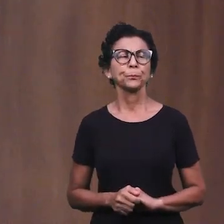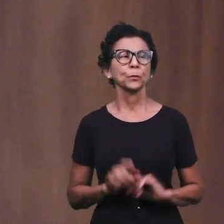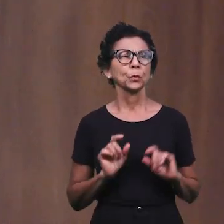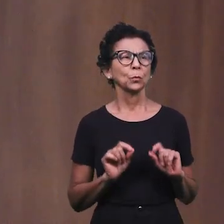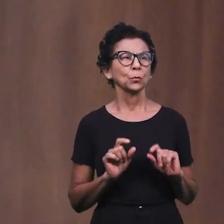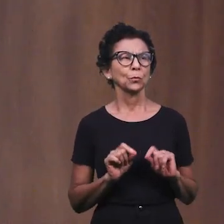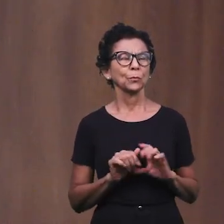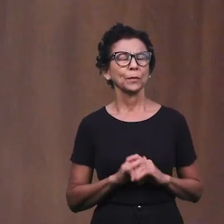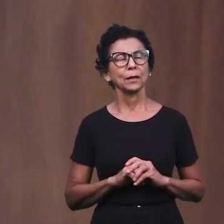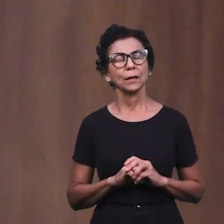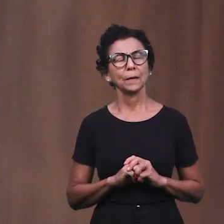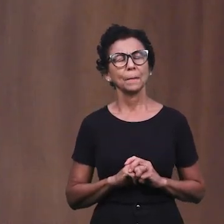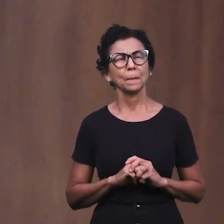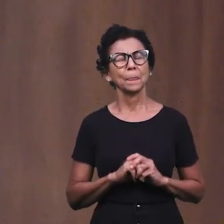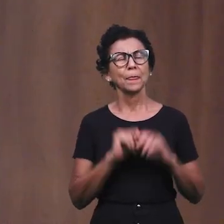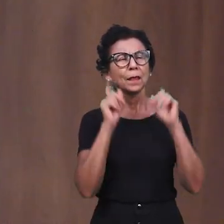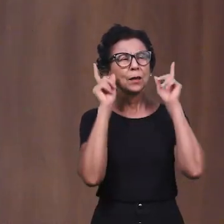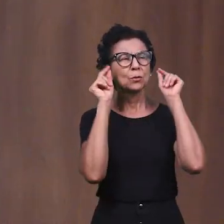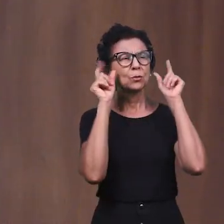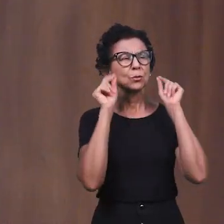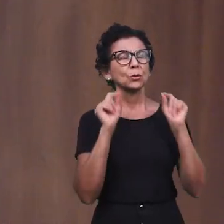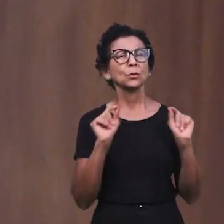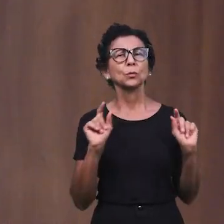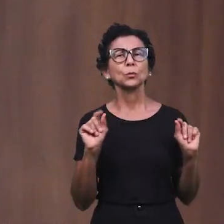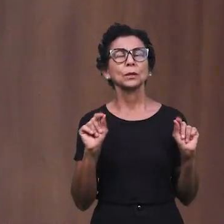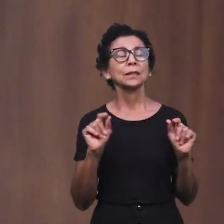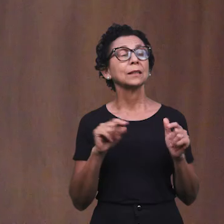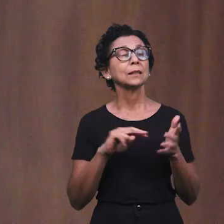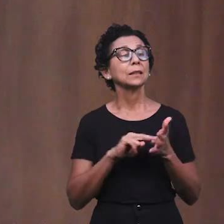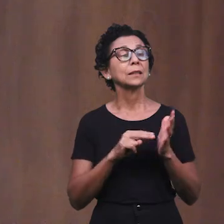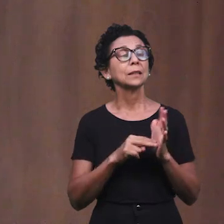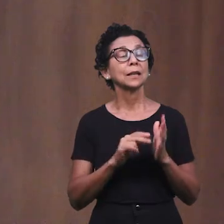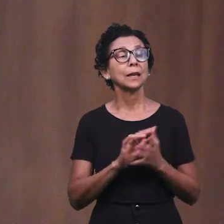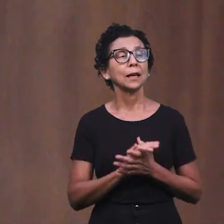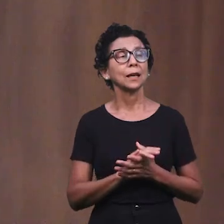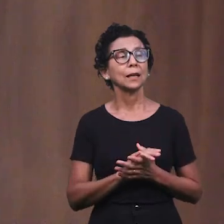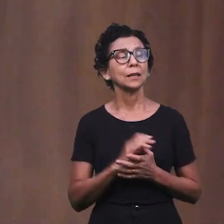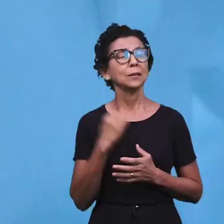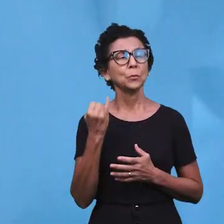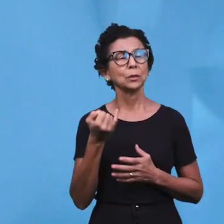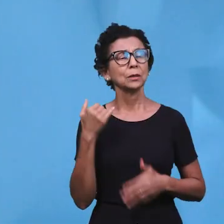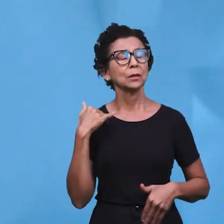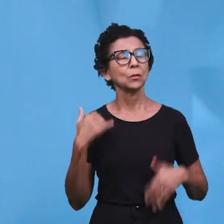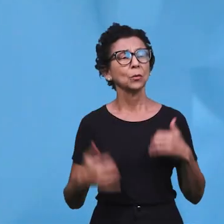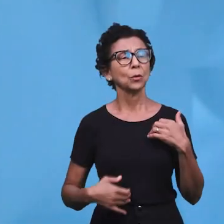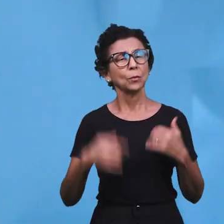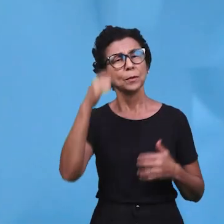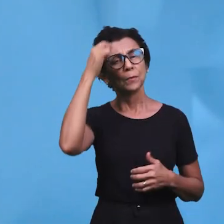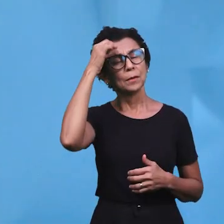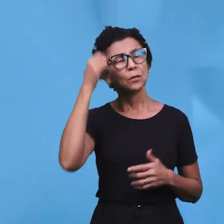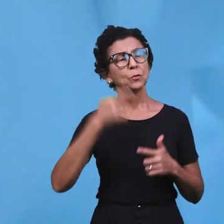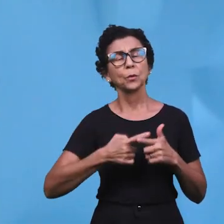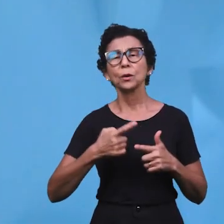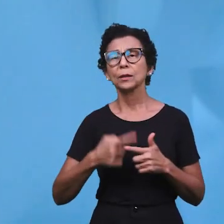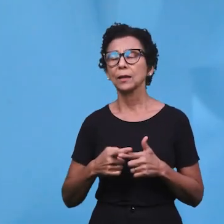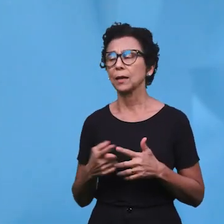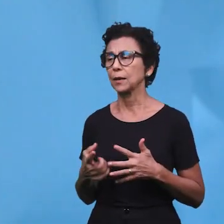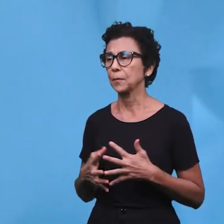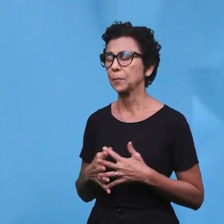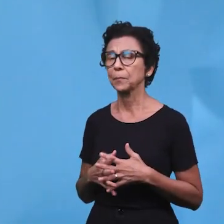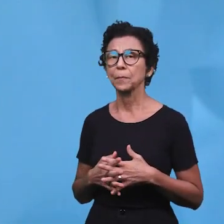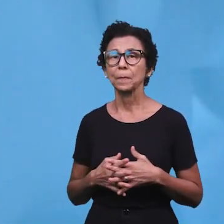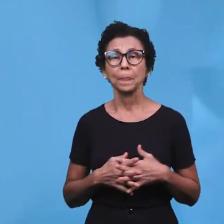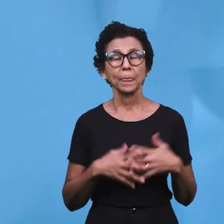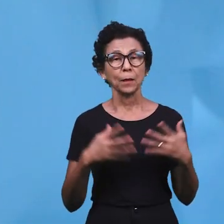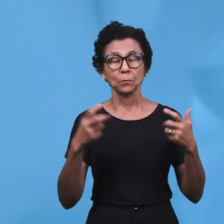o que é o sono e por que ele é tão importante para o nosso corpo e para a nossa mente. Então vamos lá. Para iniciar,